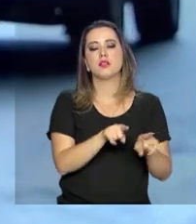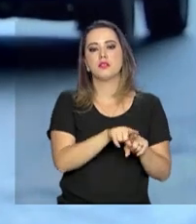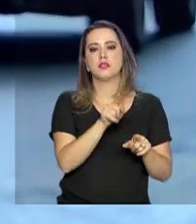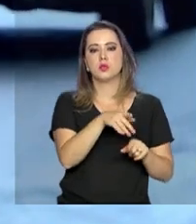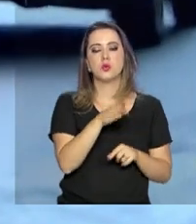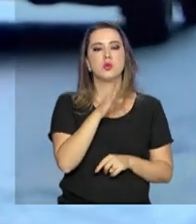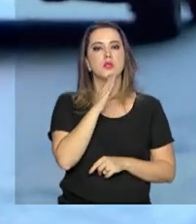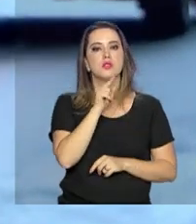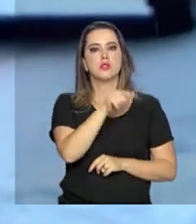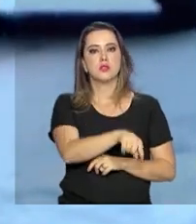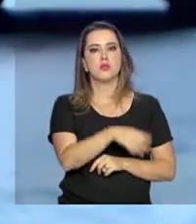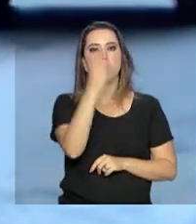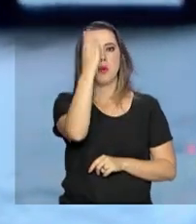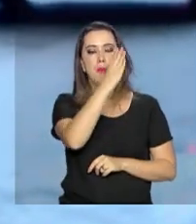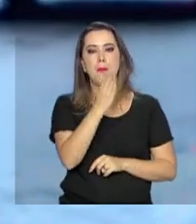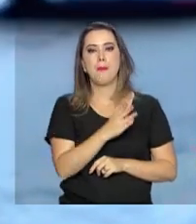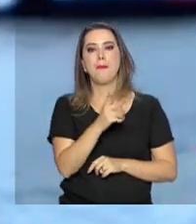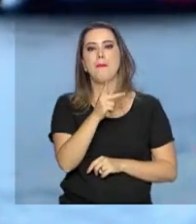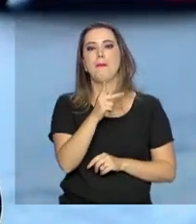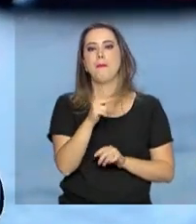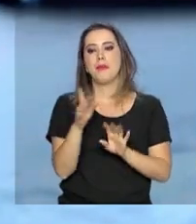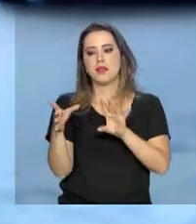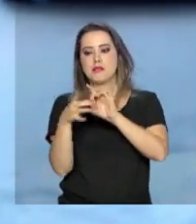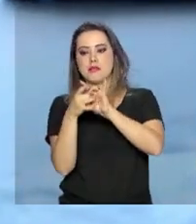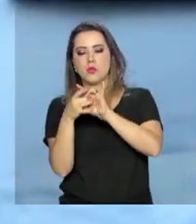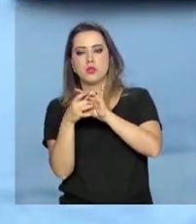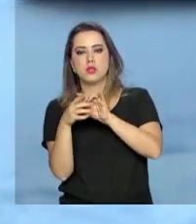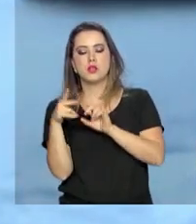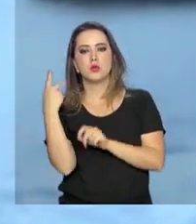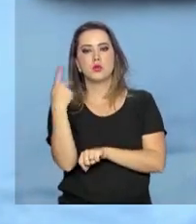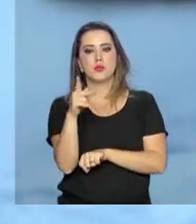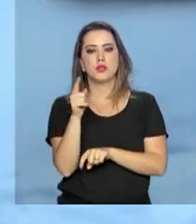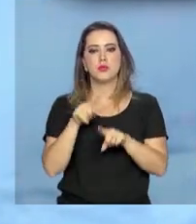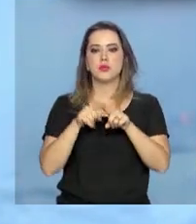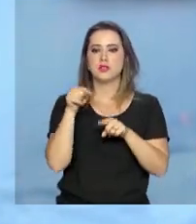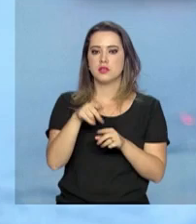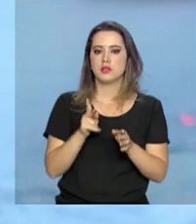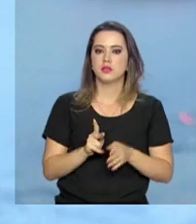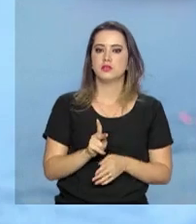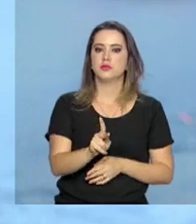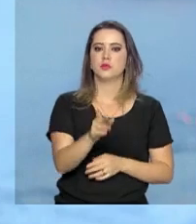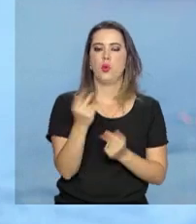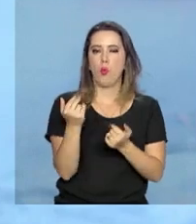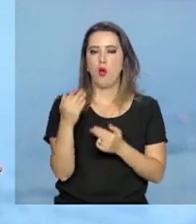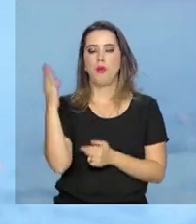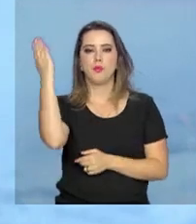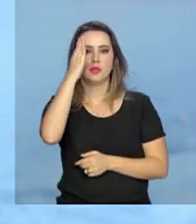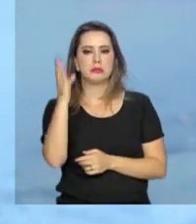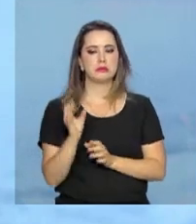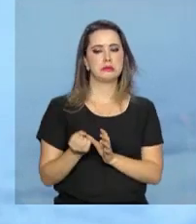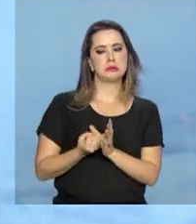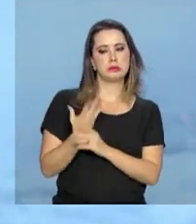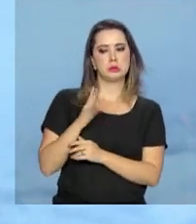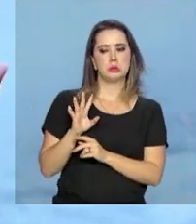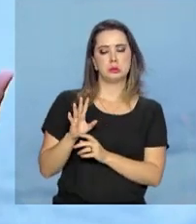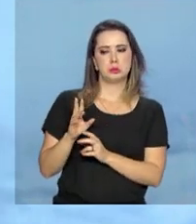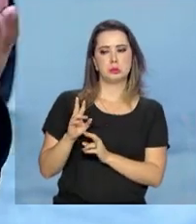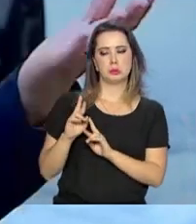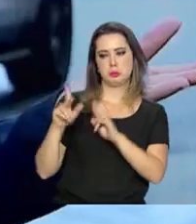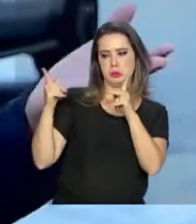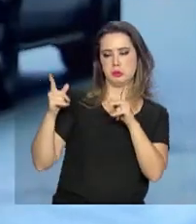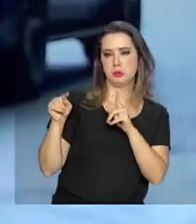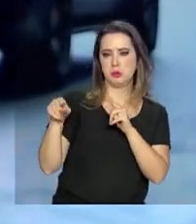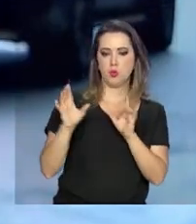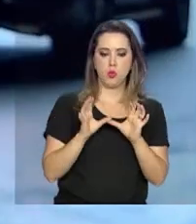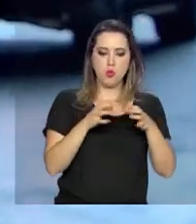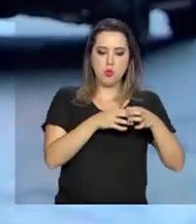ficaram conhecidos como brasiguaios, mas mantiveram aqui os hábitos e os costumes do Brasil. Isso criou um clima de rivalidade. De